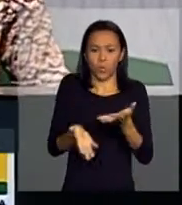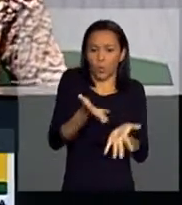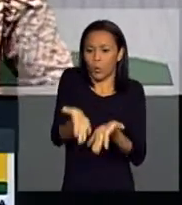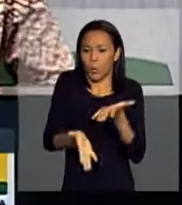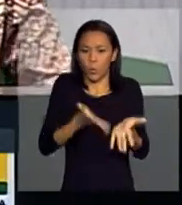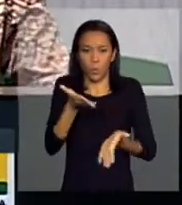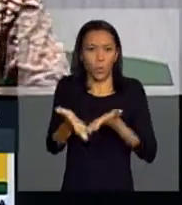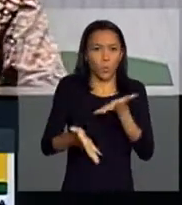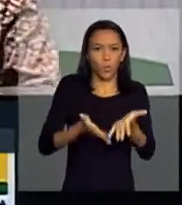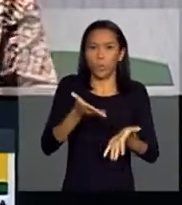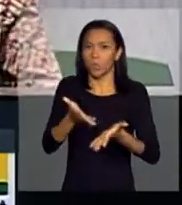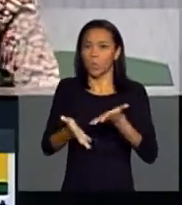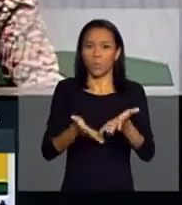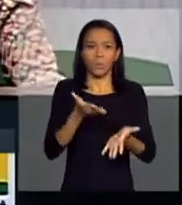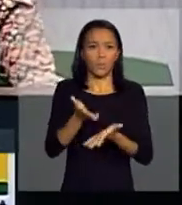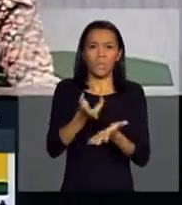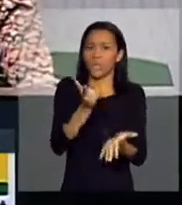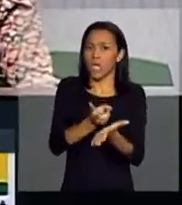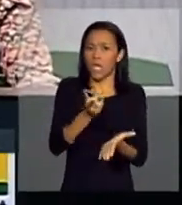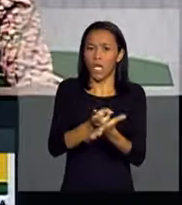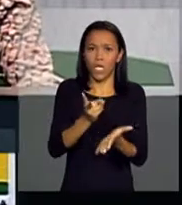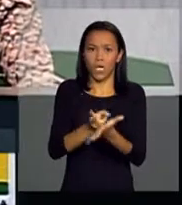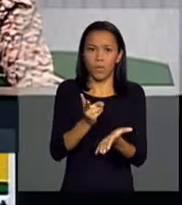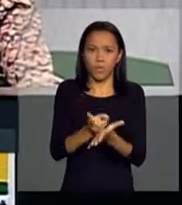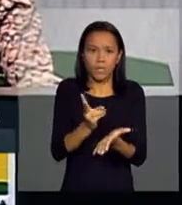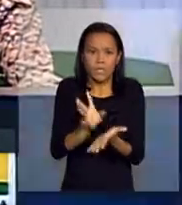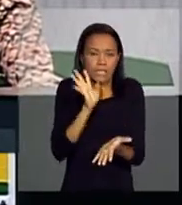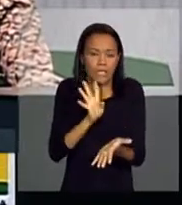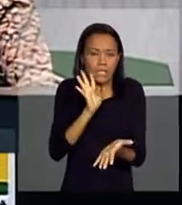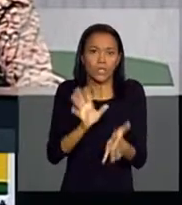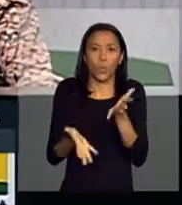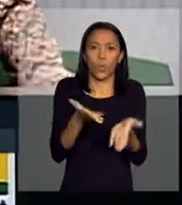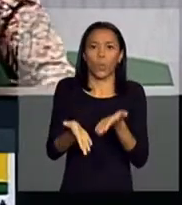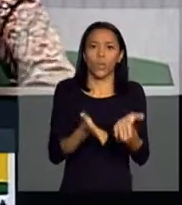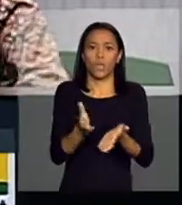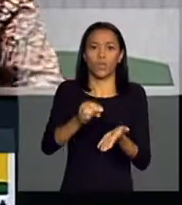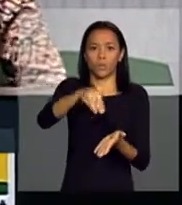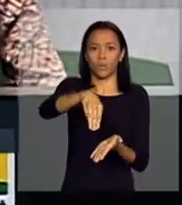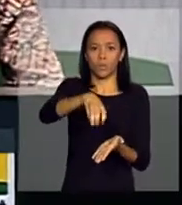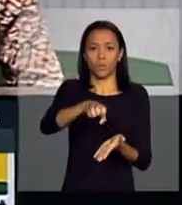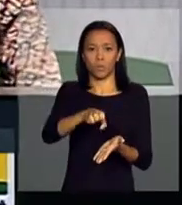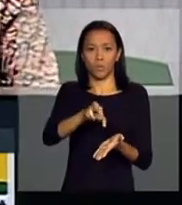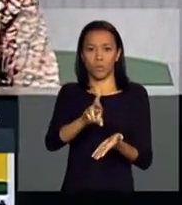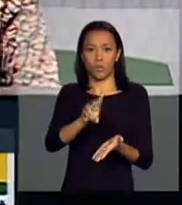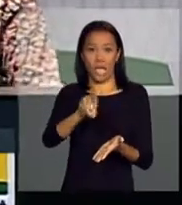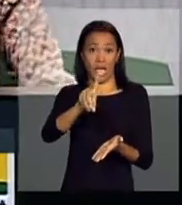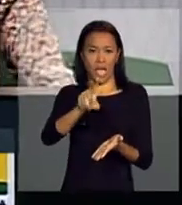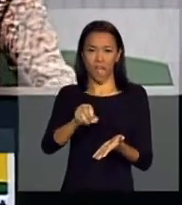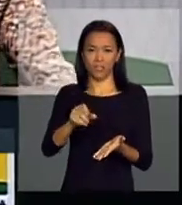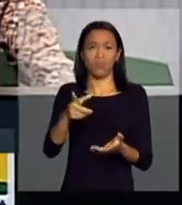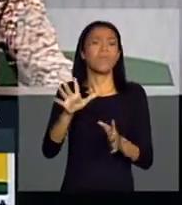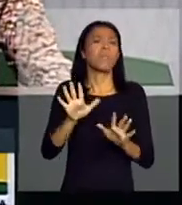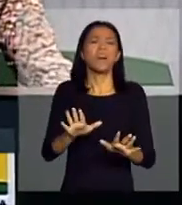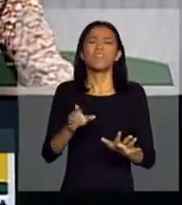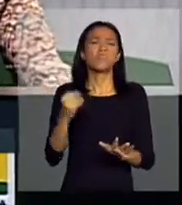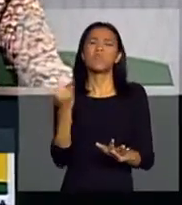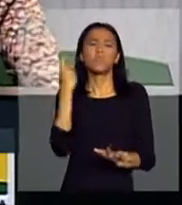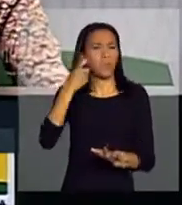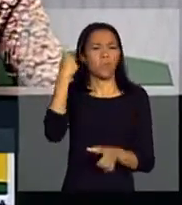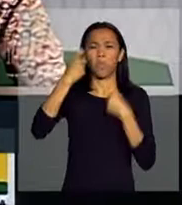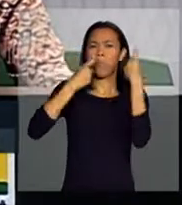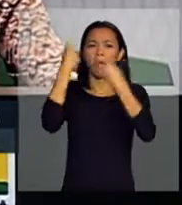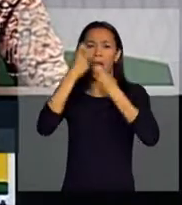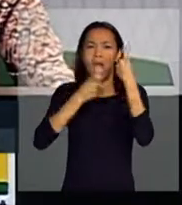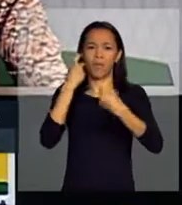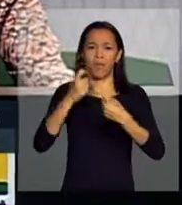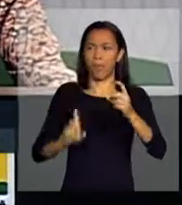a qual em qualquer circunstância se produzia não importando a competitividade hoje